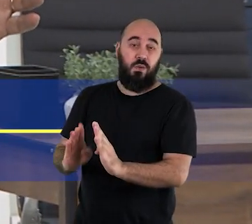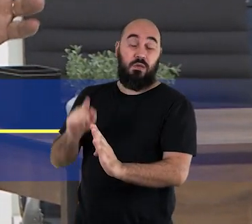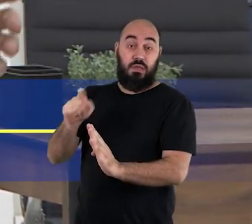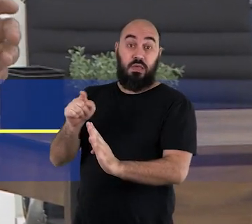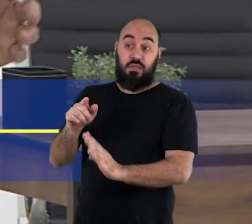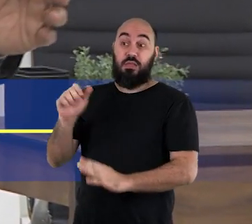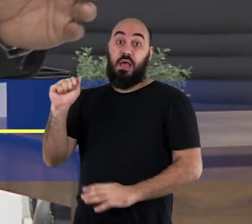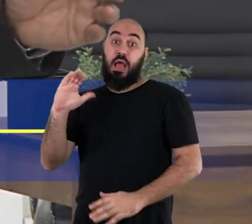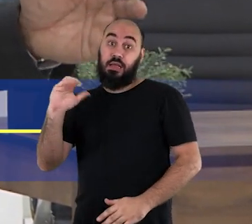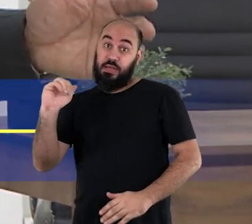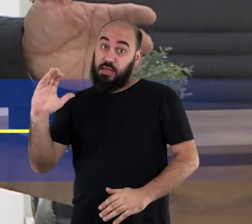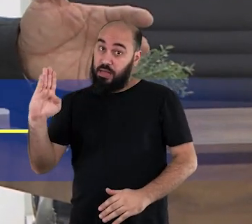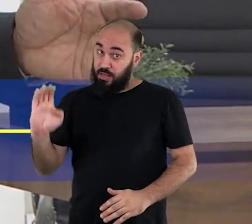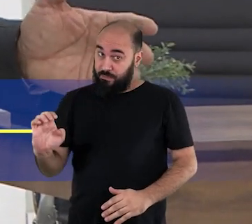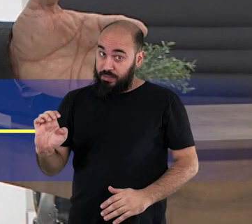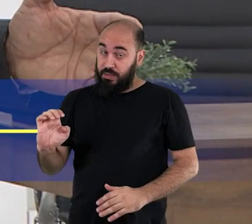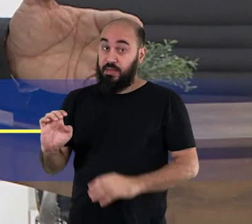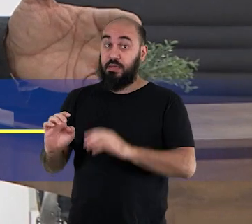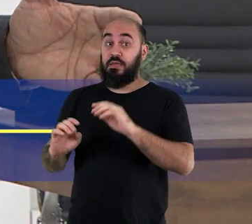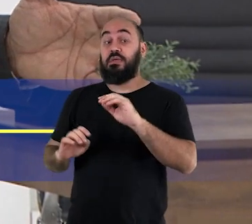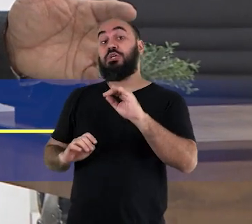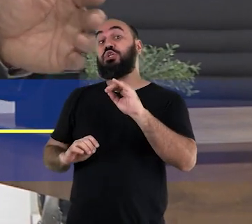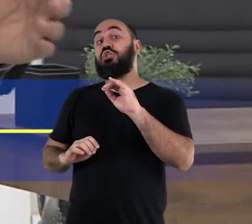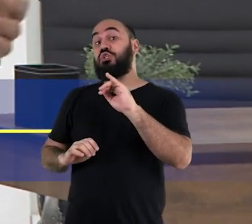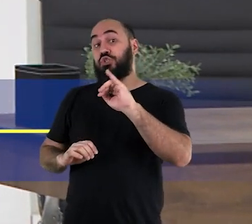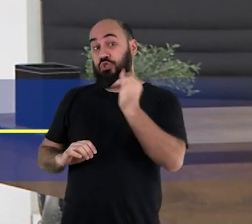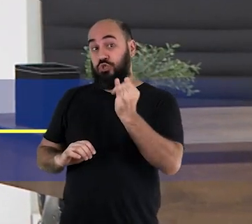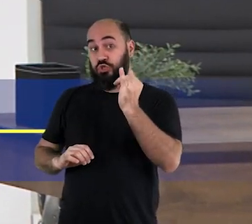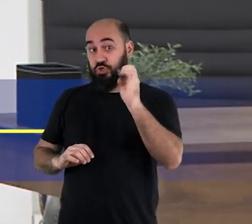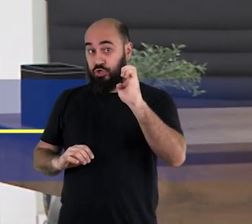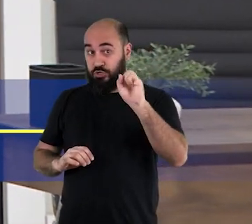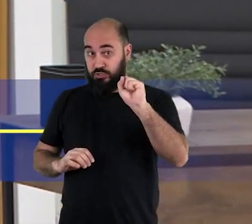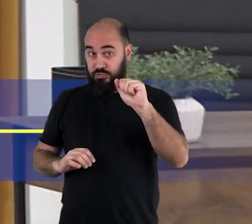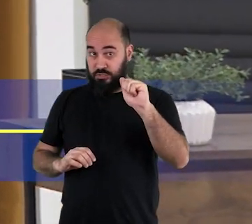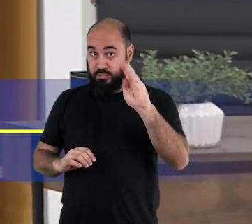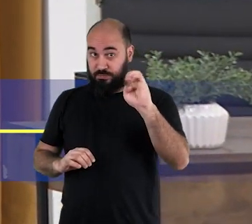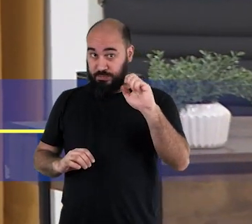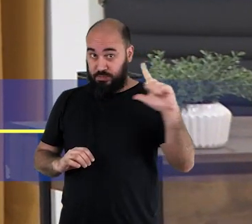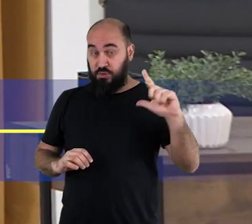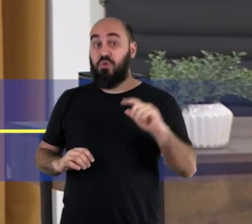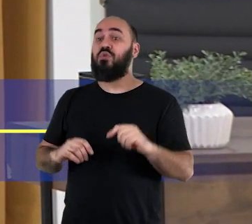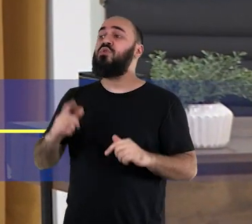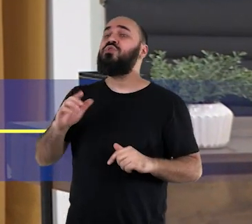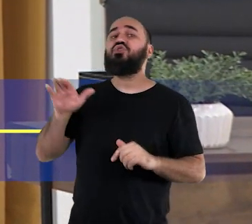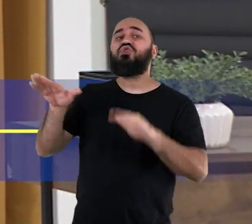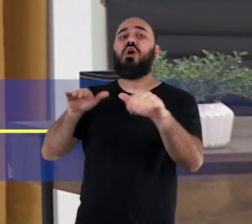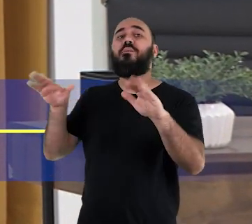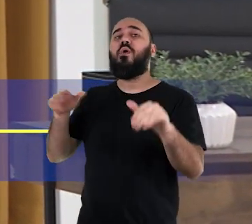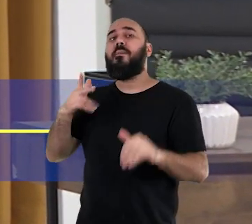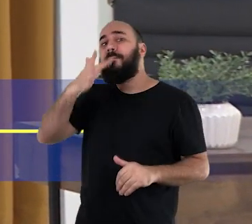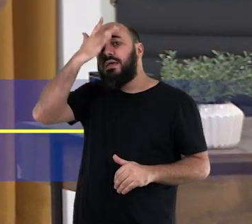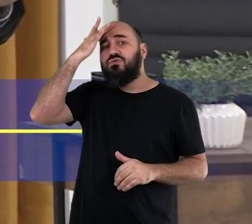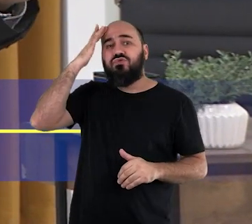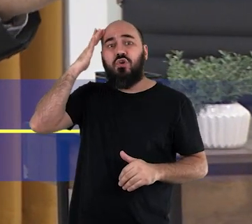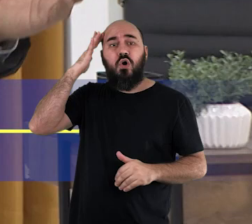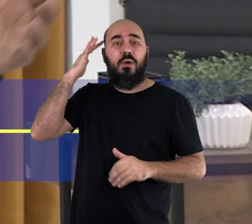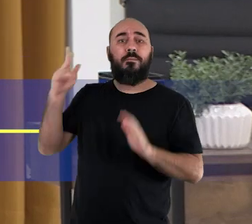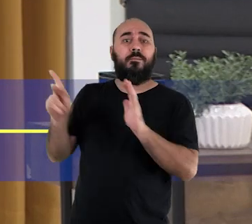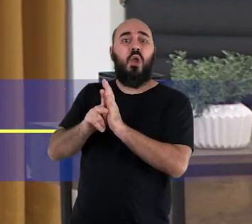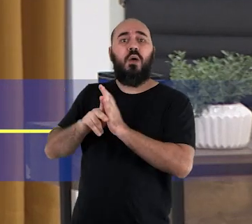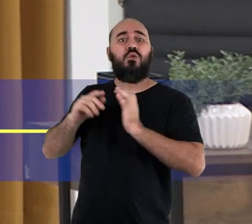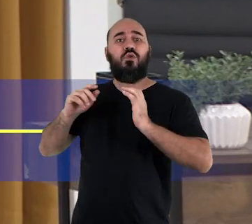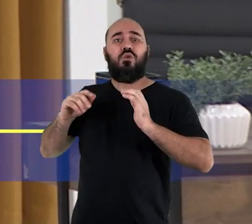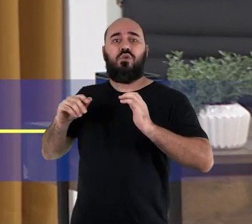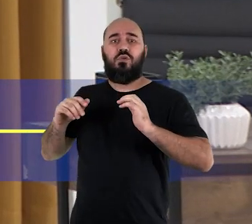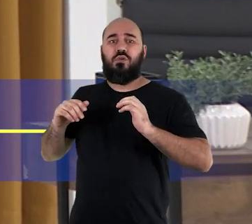trouxeram da terra de Jezabel sacerdotes e profetas de Baal, que estavam ali no meio do povo